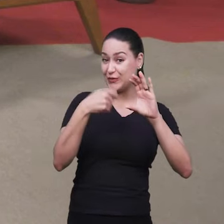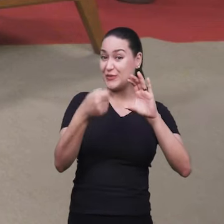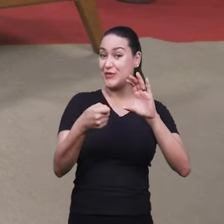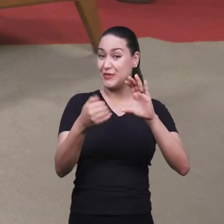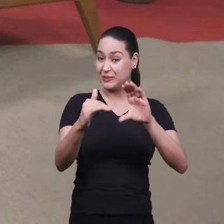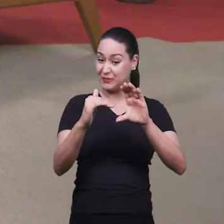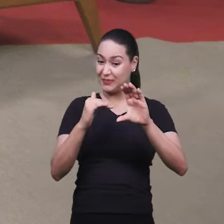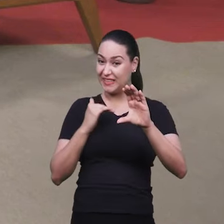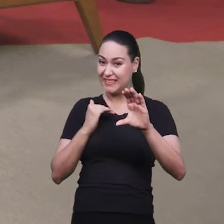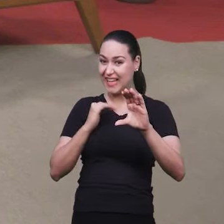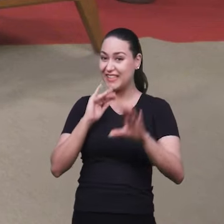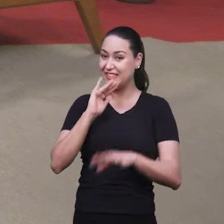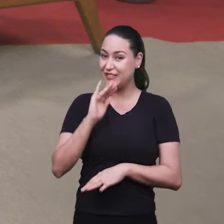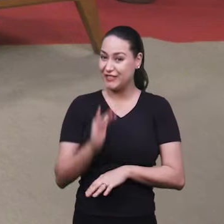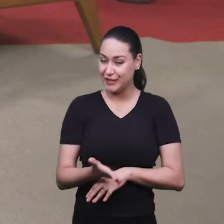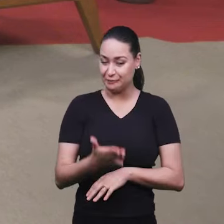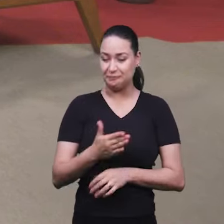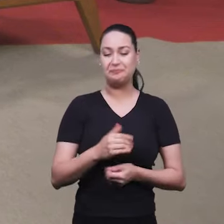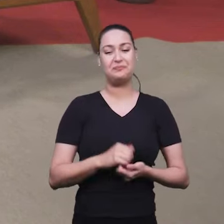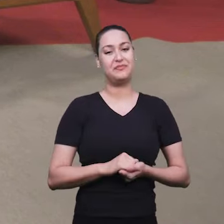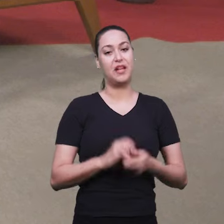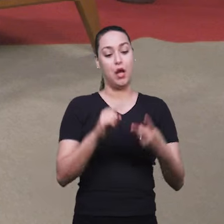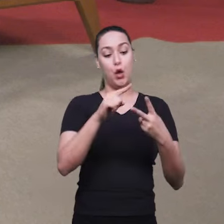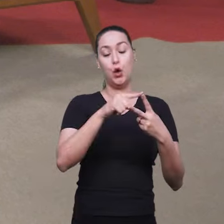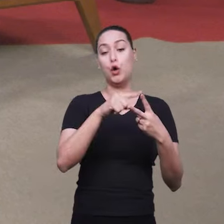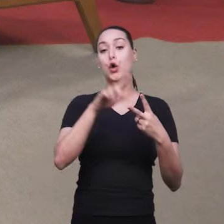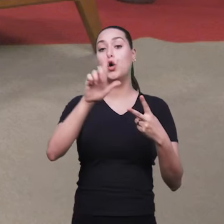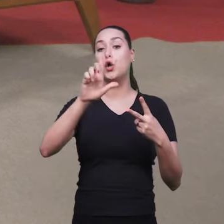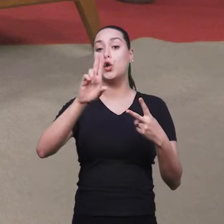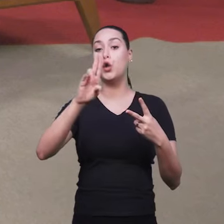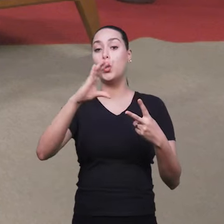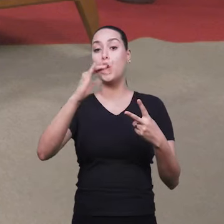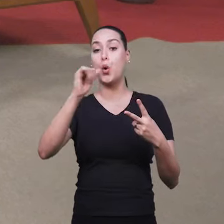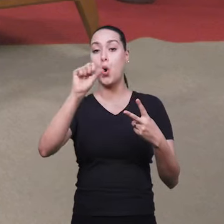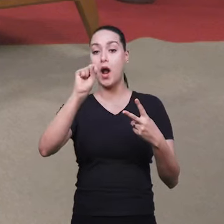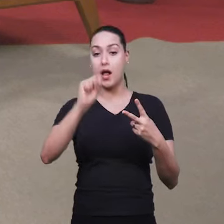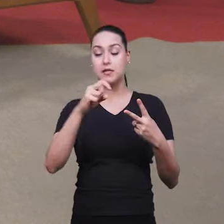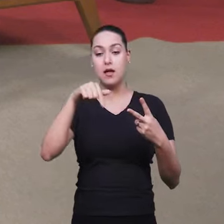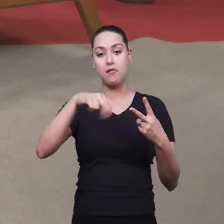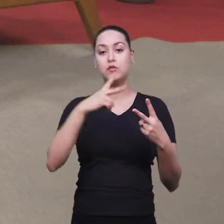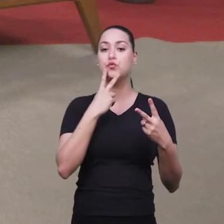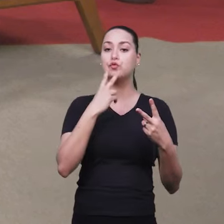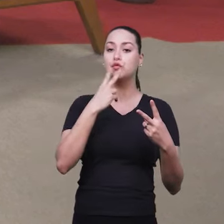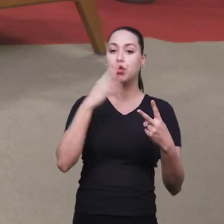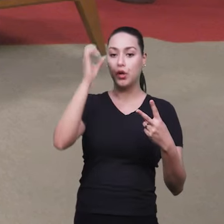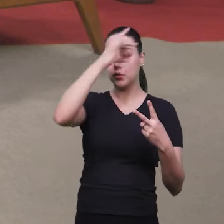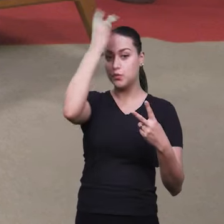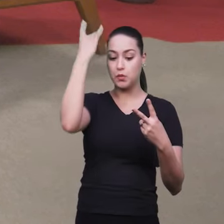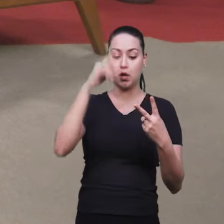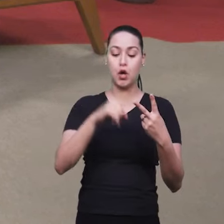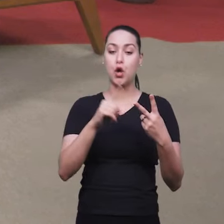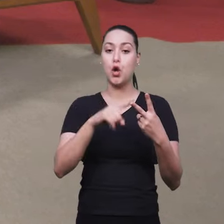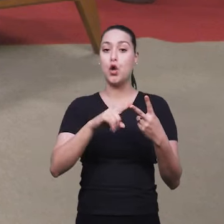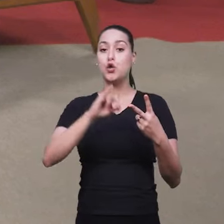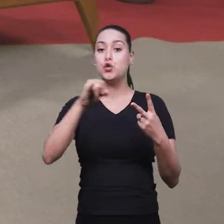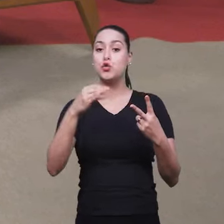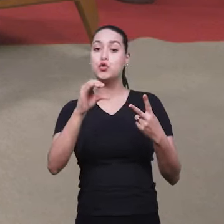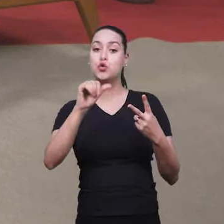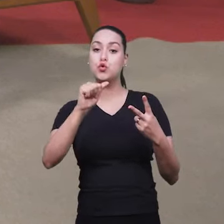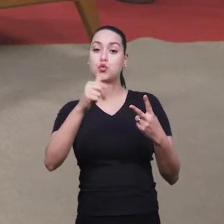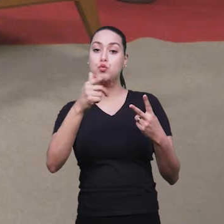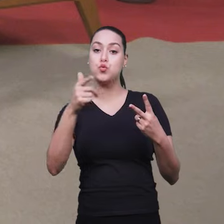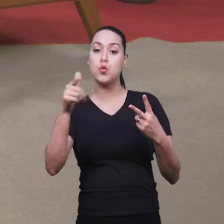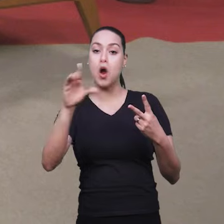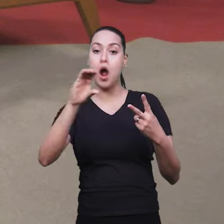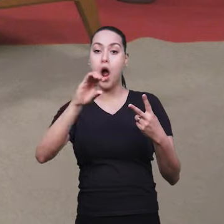nesse sentido. Irmãos que mandaram os vídeos, o Lucas Santos, de Linhares, Espírito Santo, e o João Vitor, de Natal, no Rio Grande do Norte,